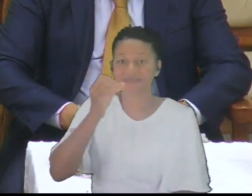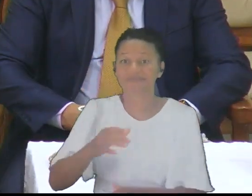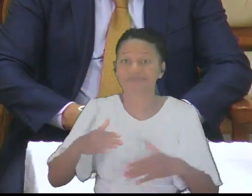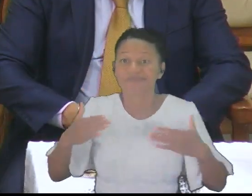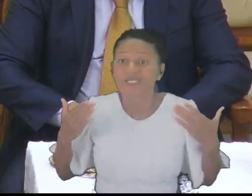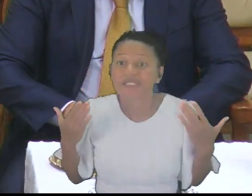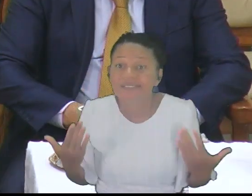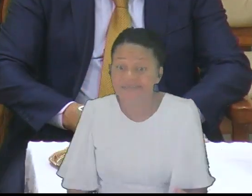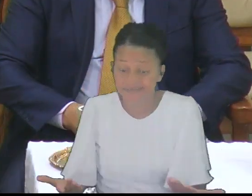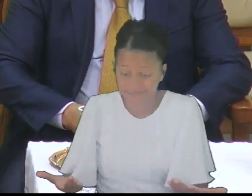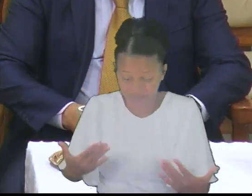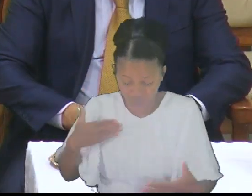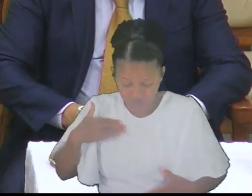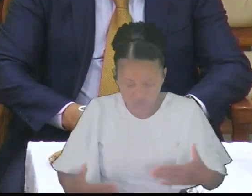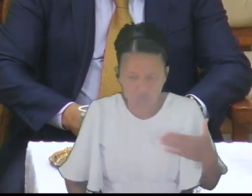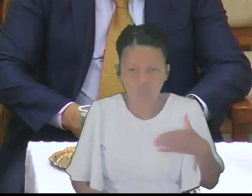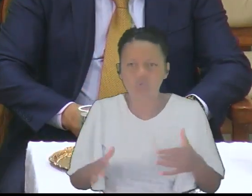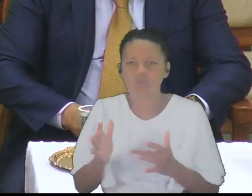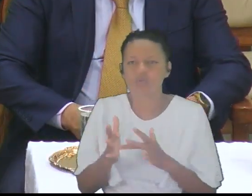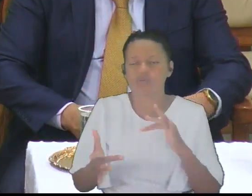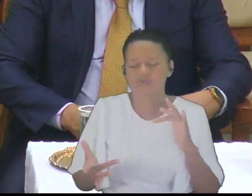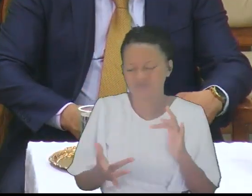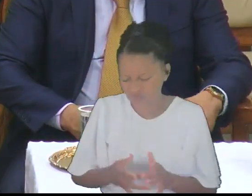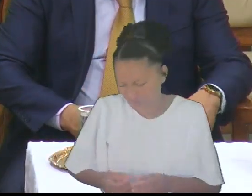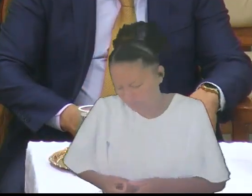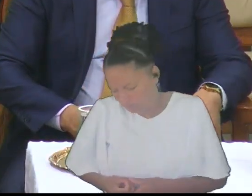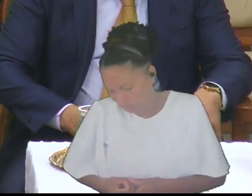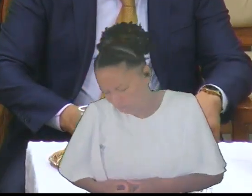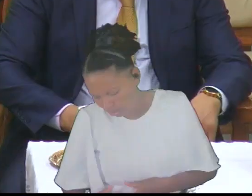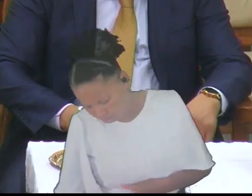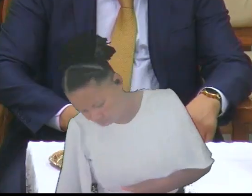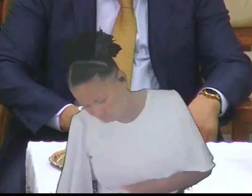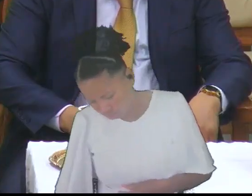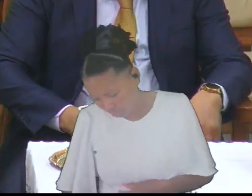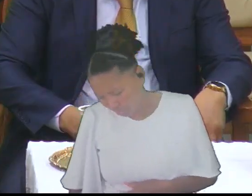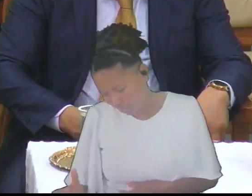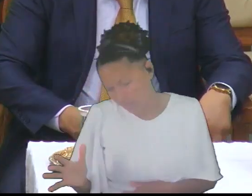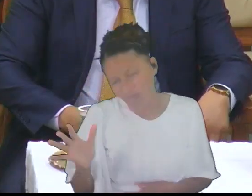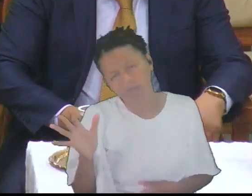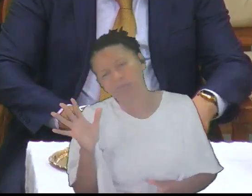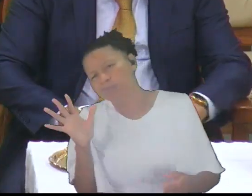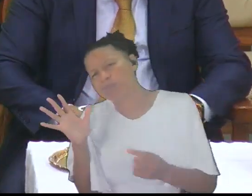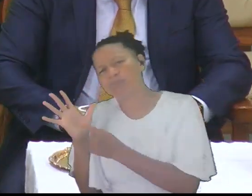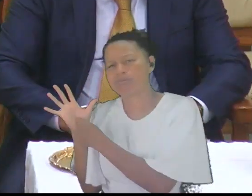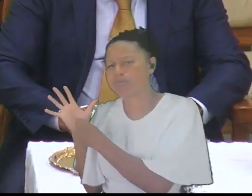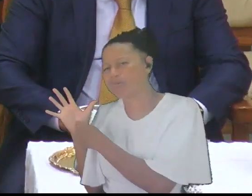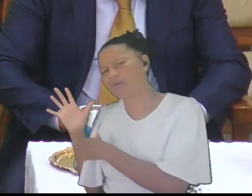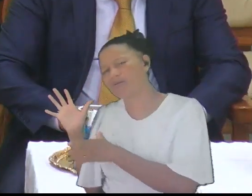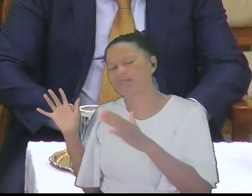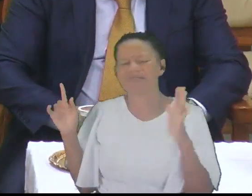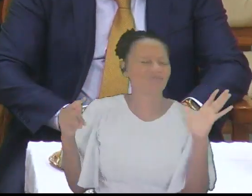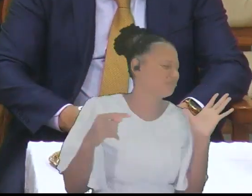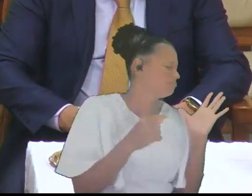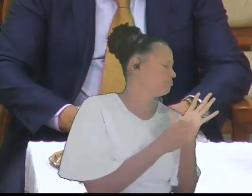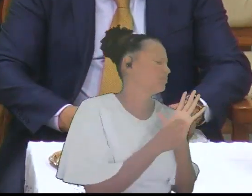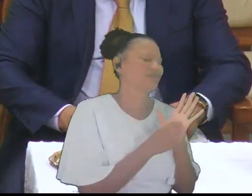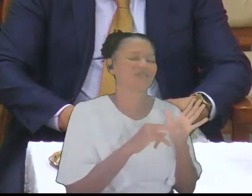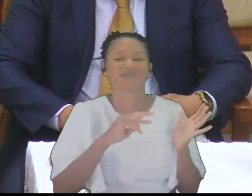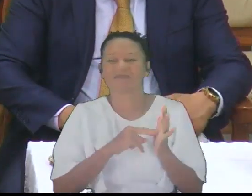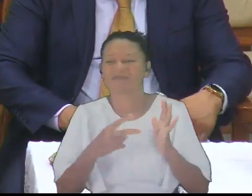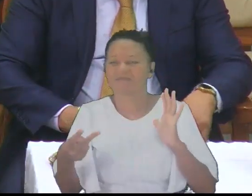o corpo de Jesus furado, o corpo de Jesus rasgado, representa o